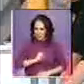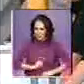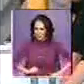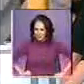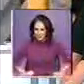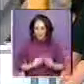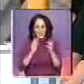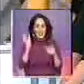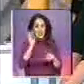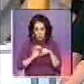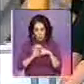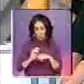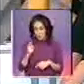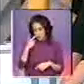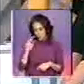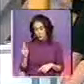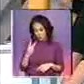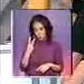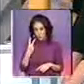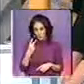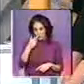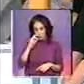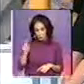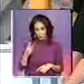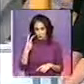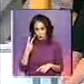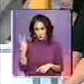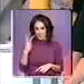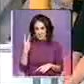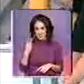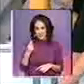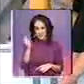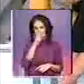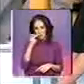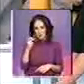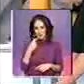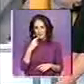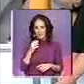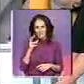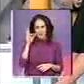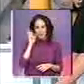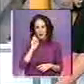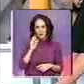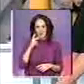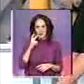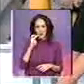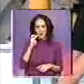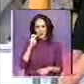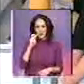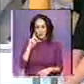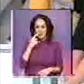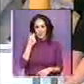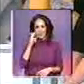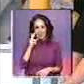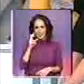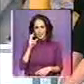A tua sorte é que nós somos pessoas, e agora temos que o dizer. Ah, esta frase é maravilhosa que escutámos do Walter Ugumem, infelizmente não